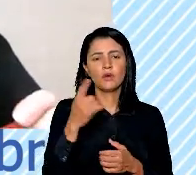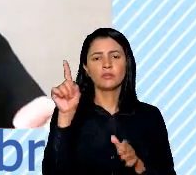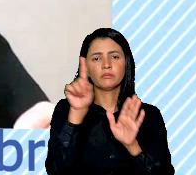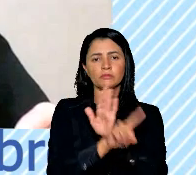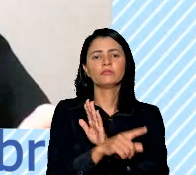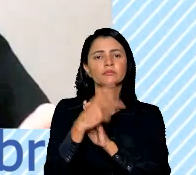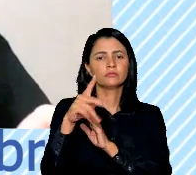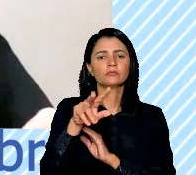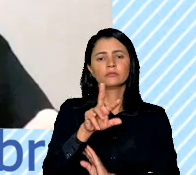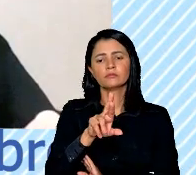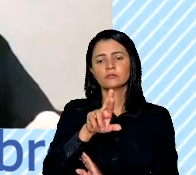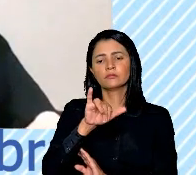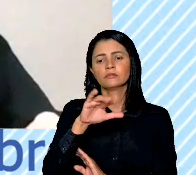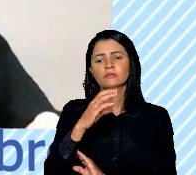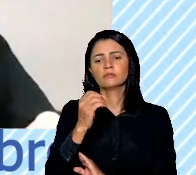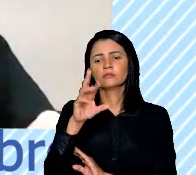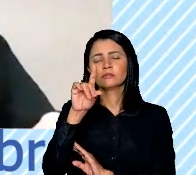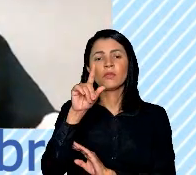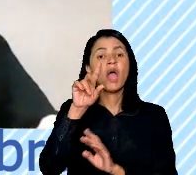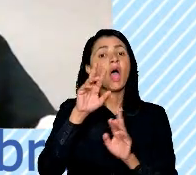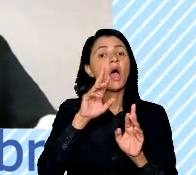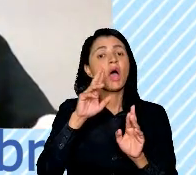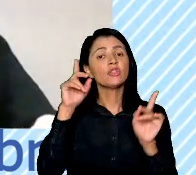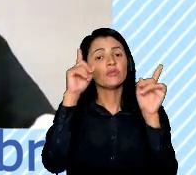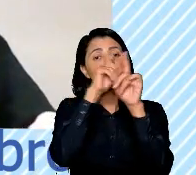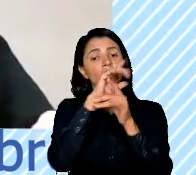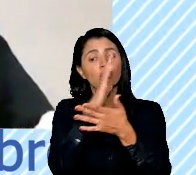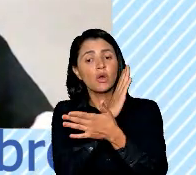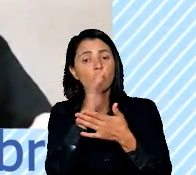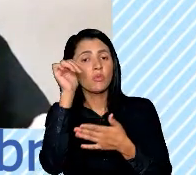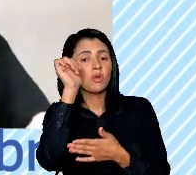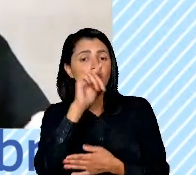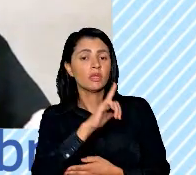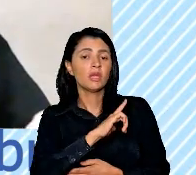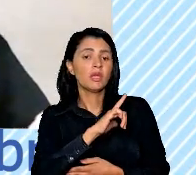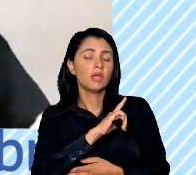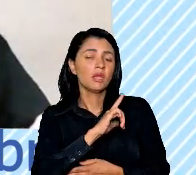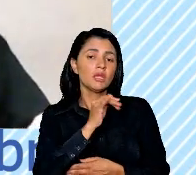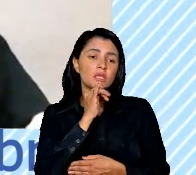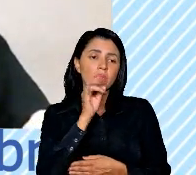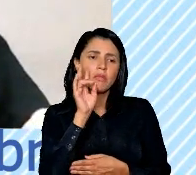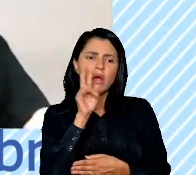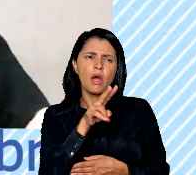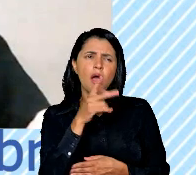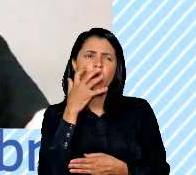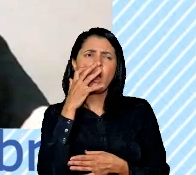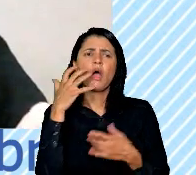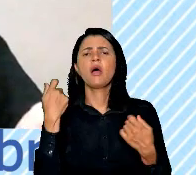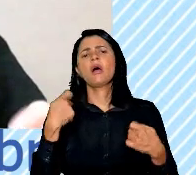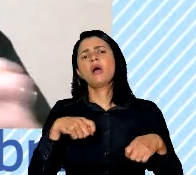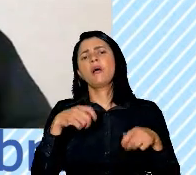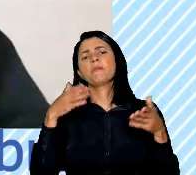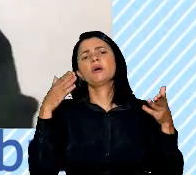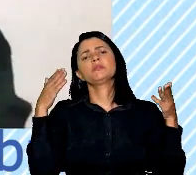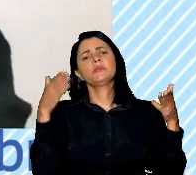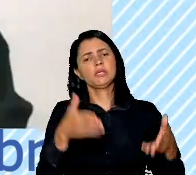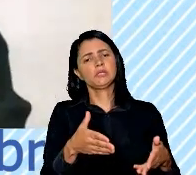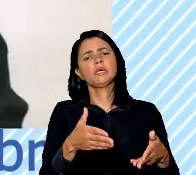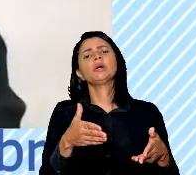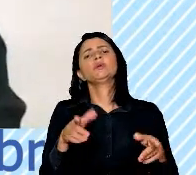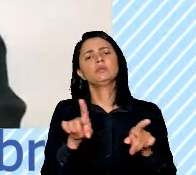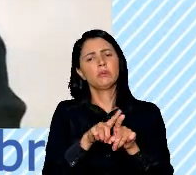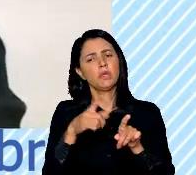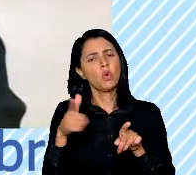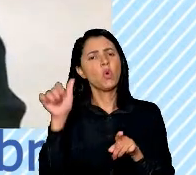do Ricardo era sobre a dificuldade que algumas mulheres têm de ver a necessidade da participação